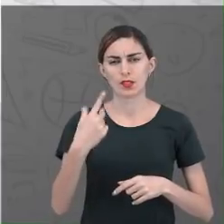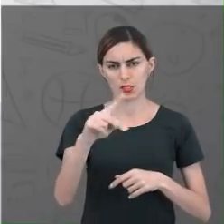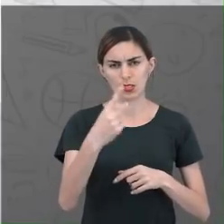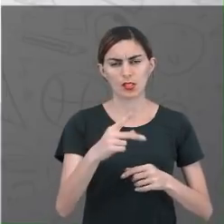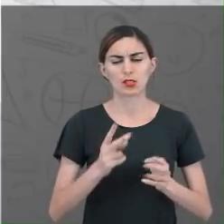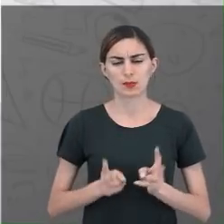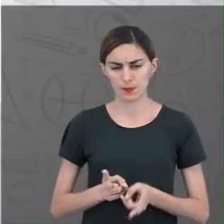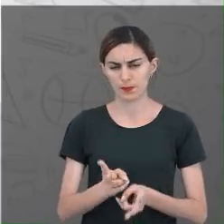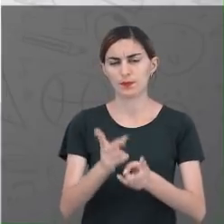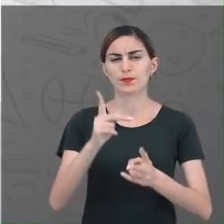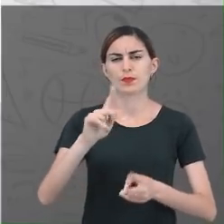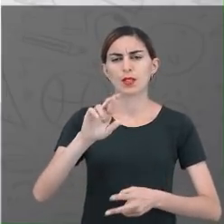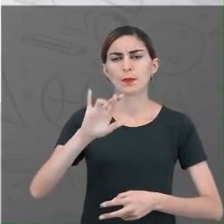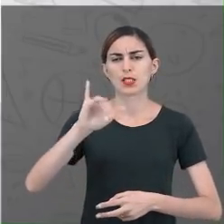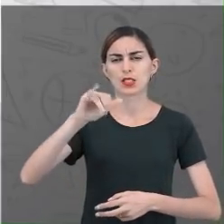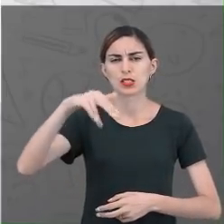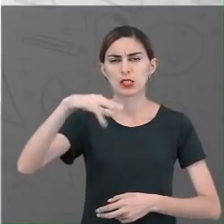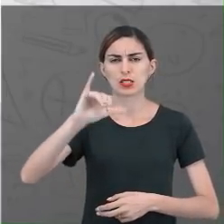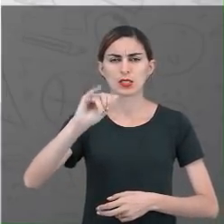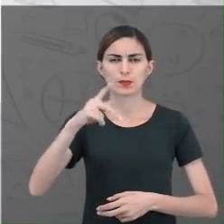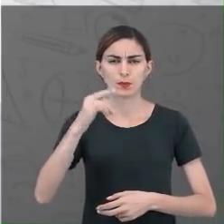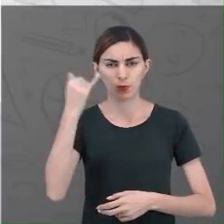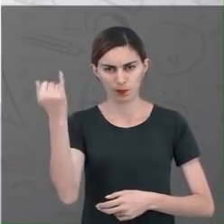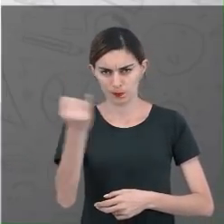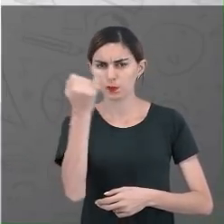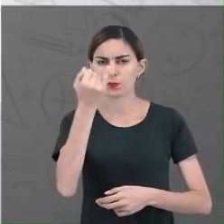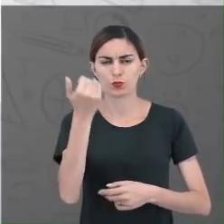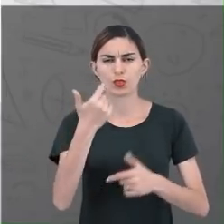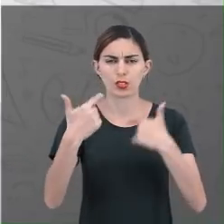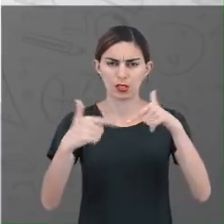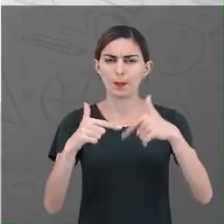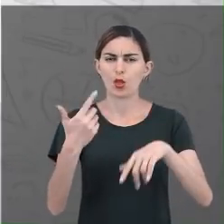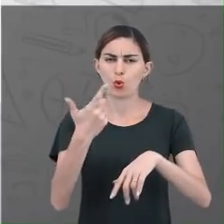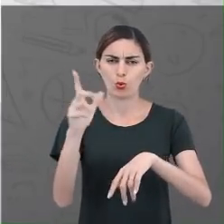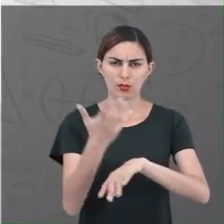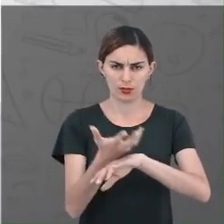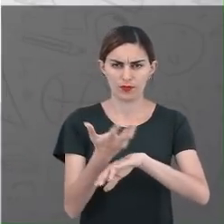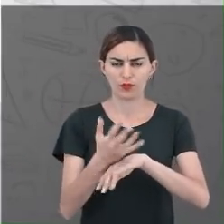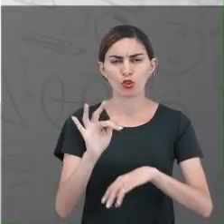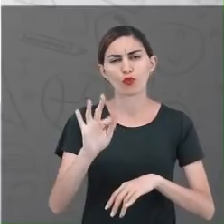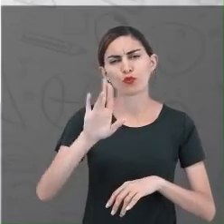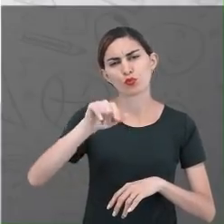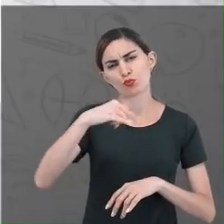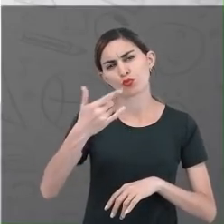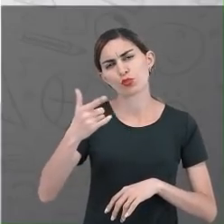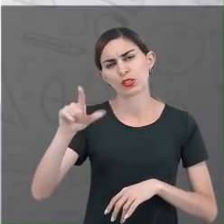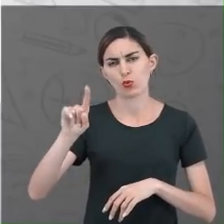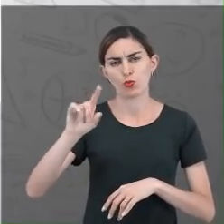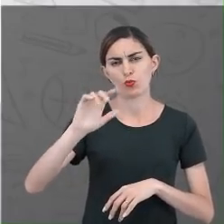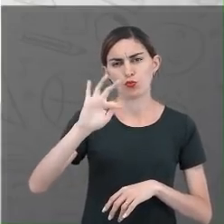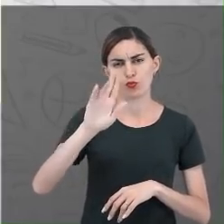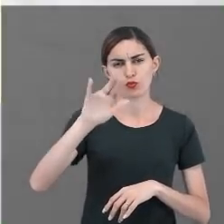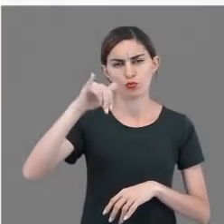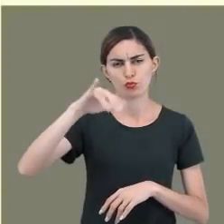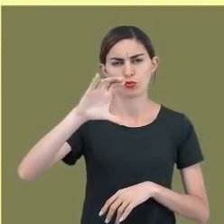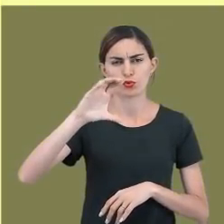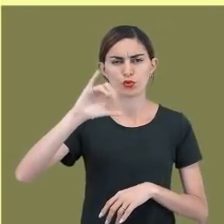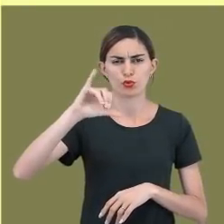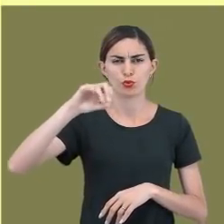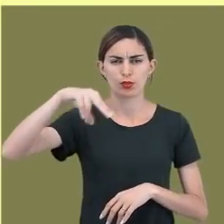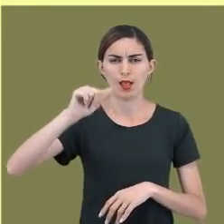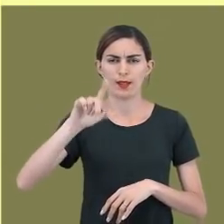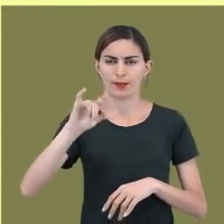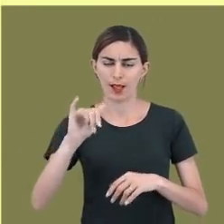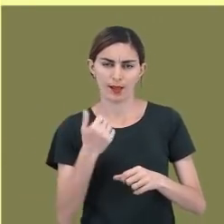princípio muito importante trabalhado dentro do design, que vocês vão trabalhar em outras disciplinas, que é a questão da funcionalidade, né? O designer sempre deve estar atento a